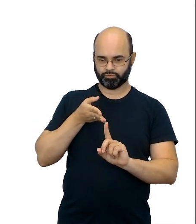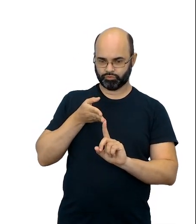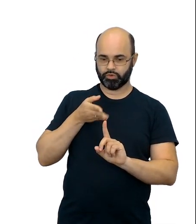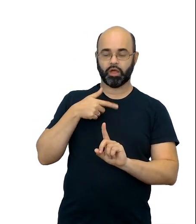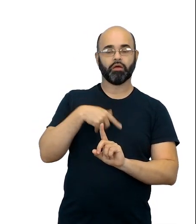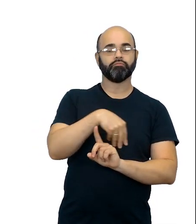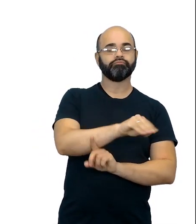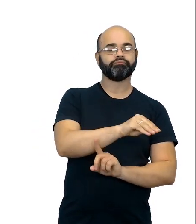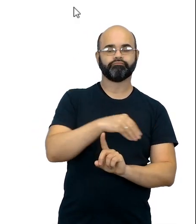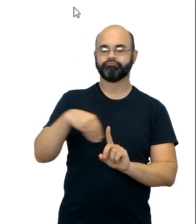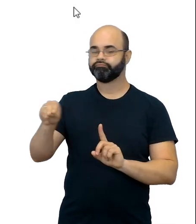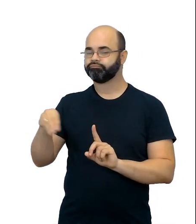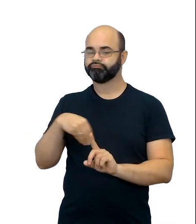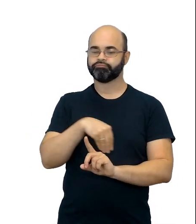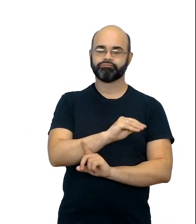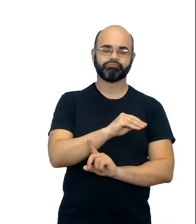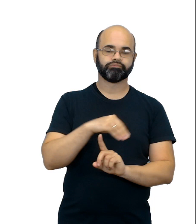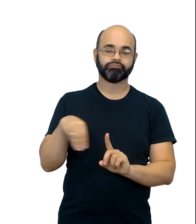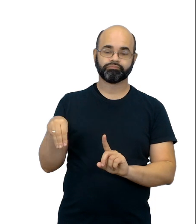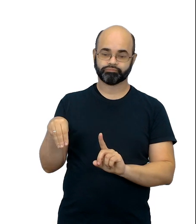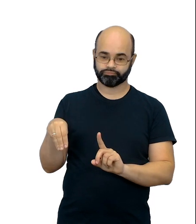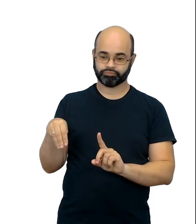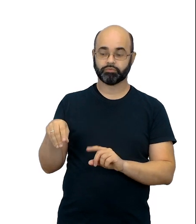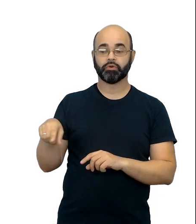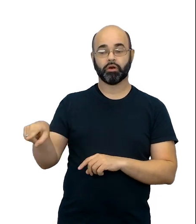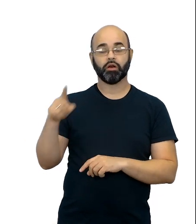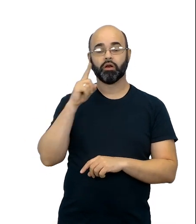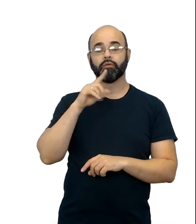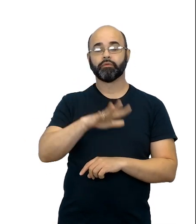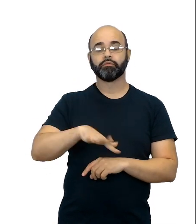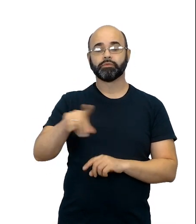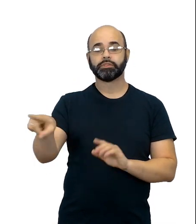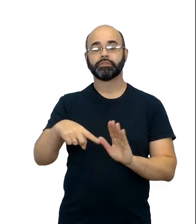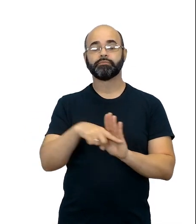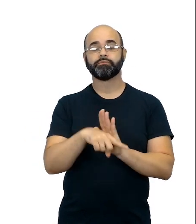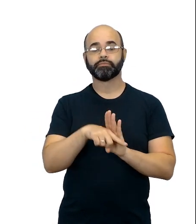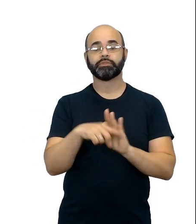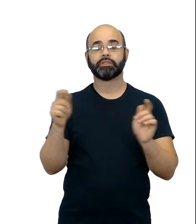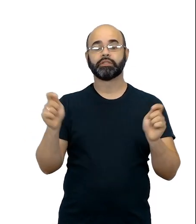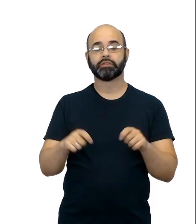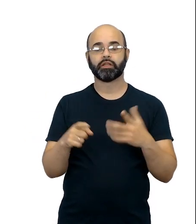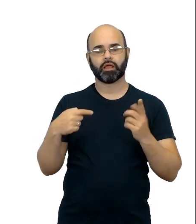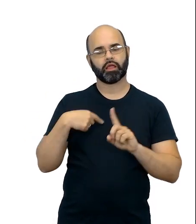são os ambientes que os estudantes podem pesquisar com mais